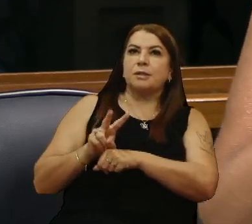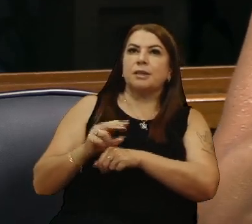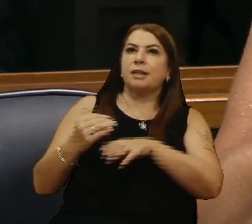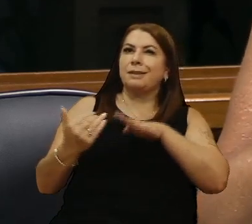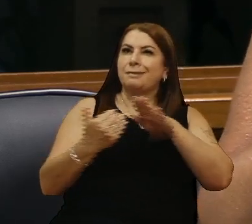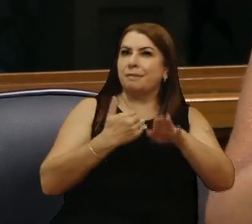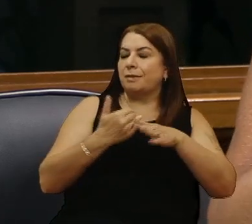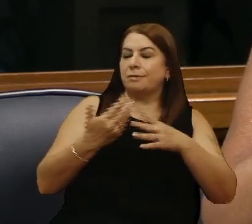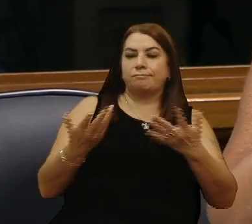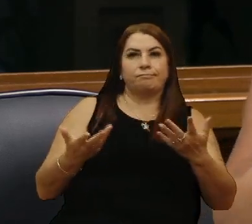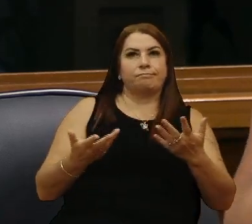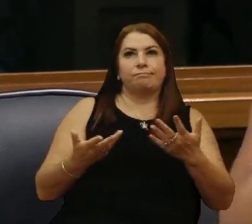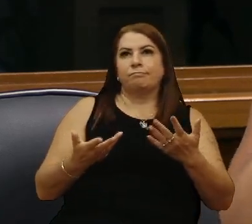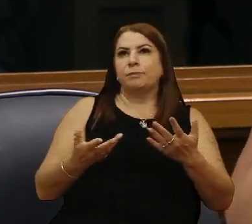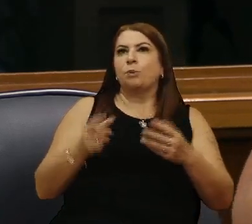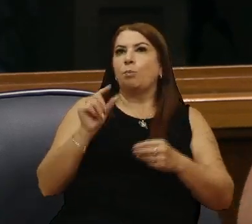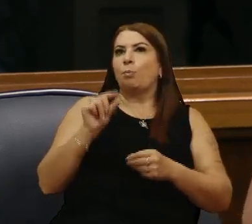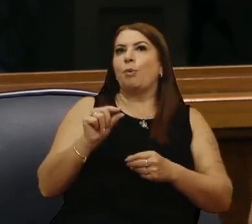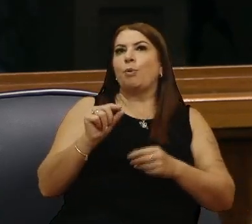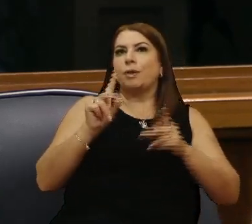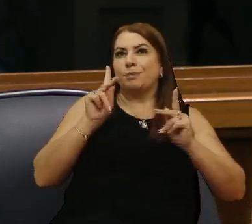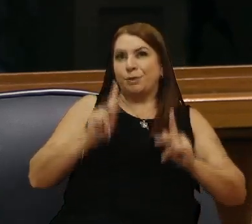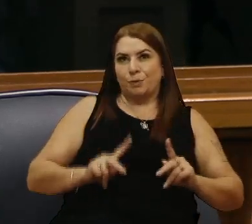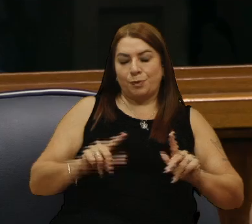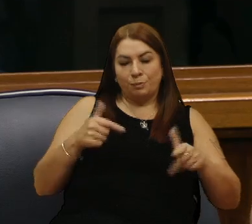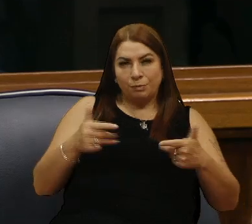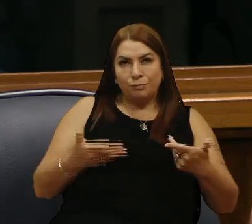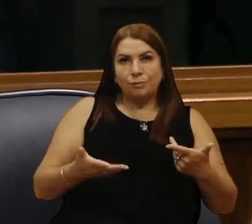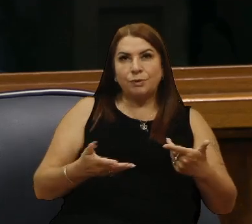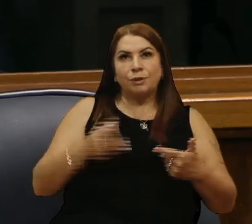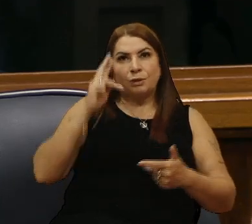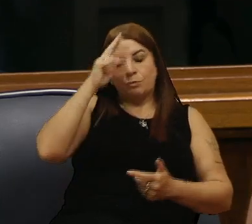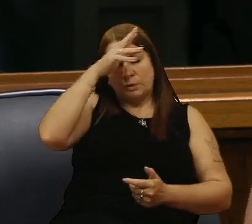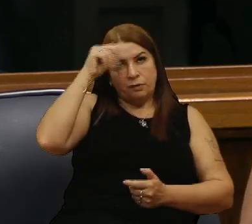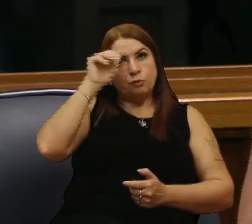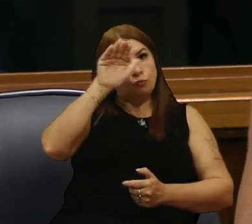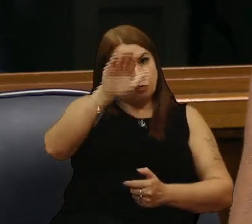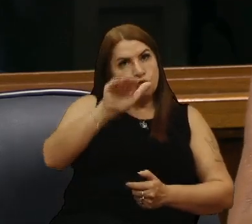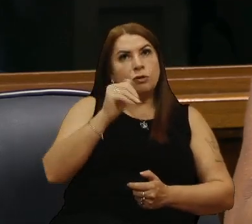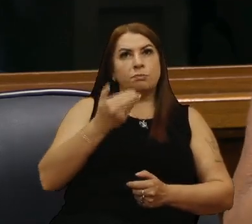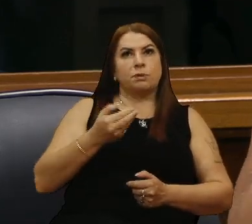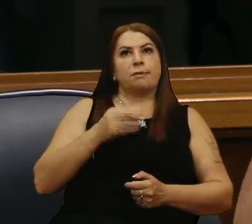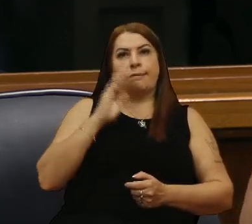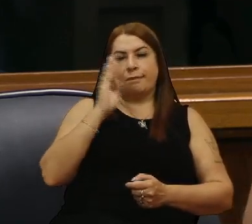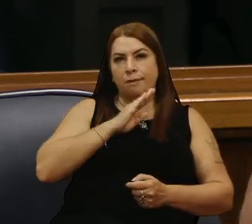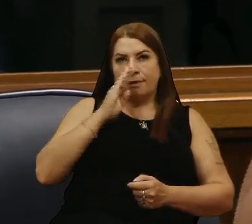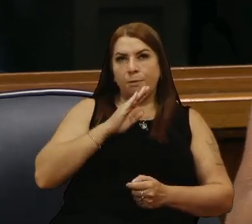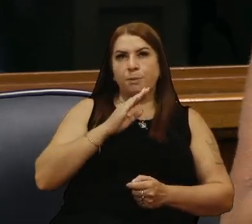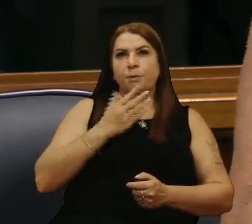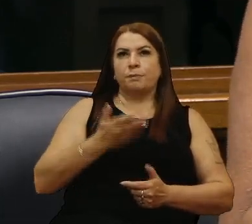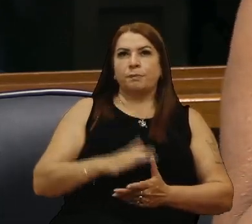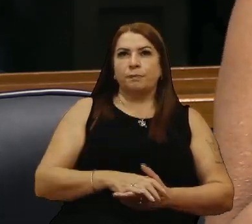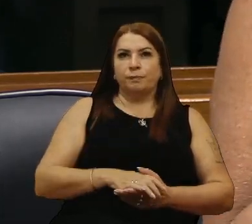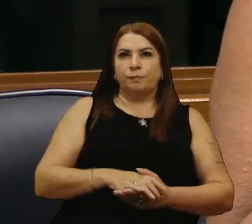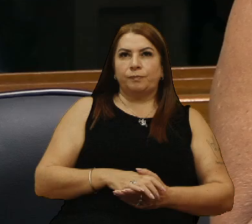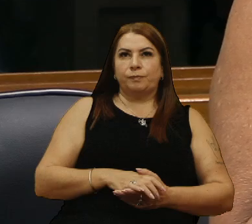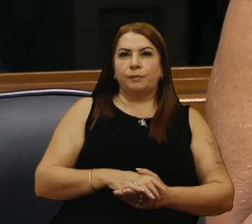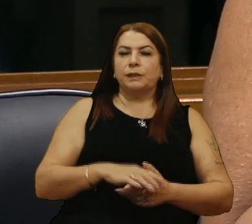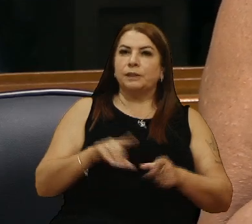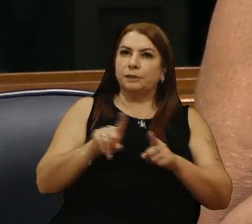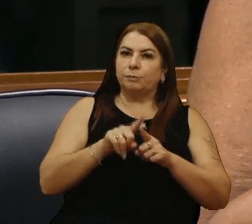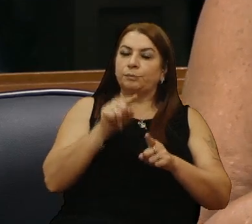que está com poucos efetivos, que o prefeito chame logo, nomeie logo esses que